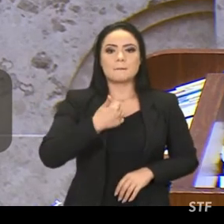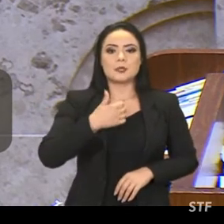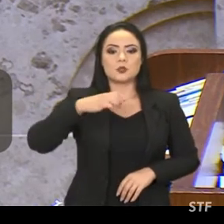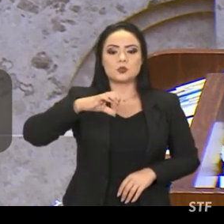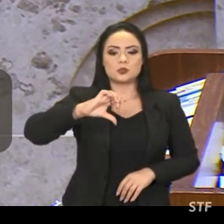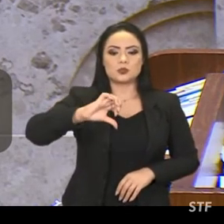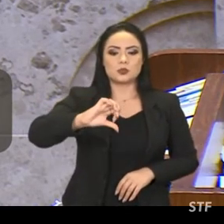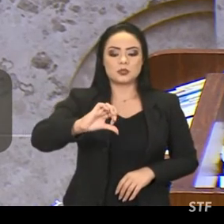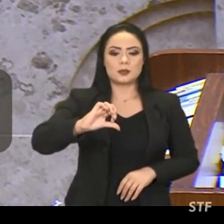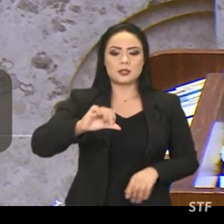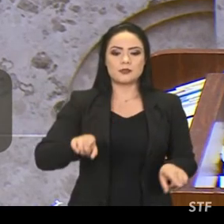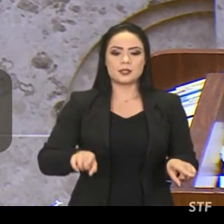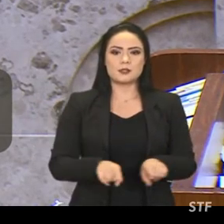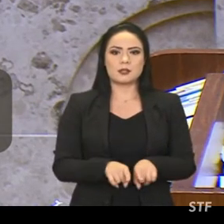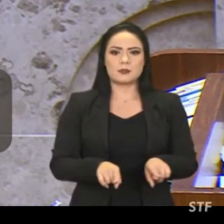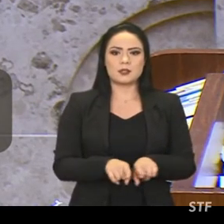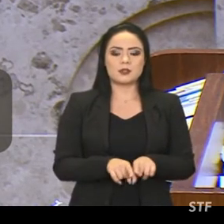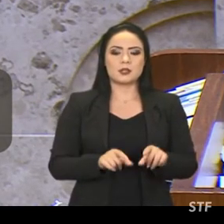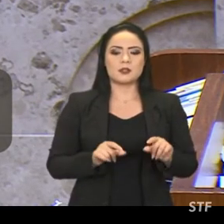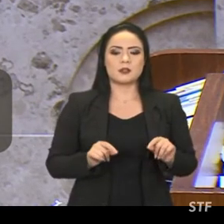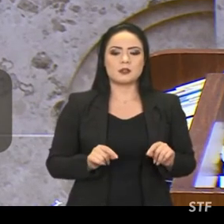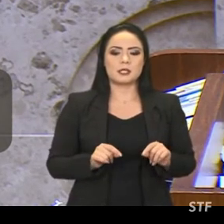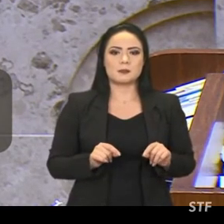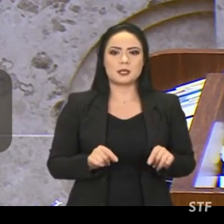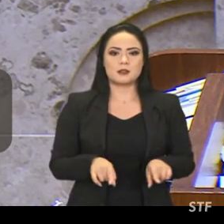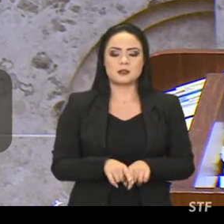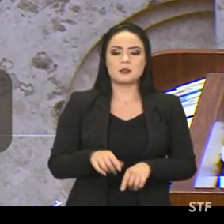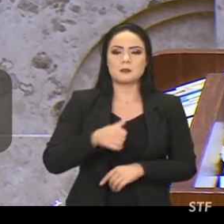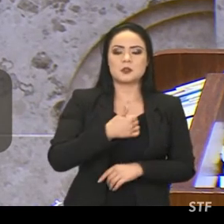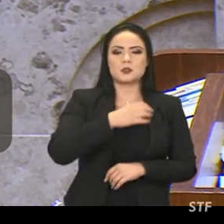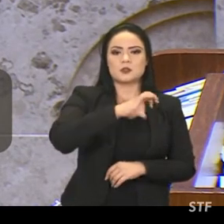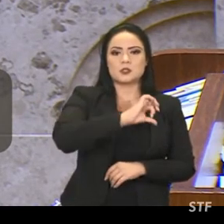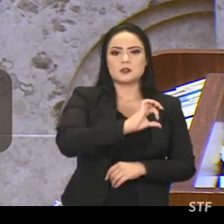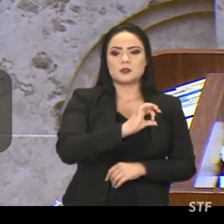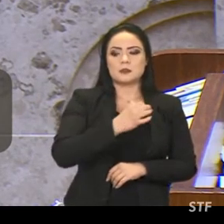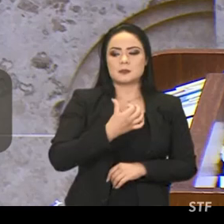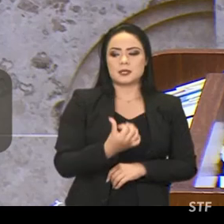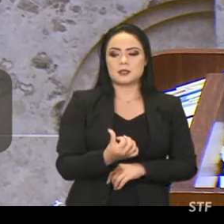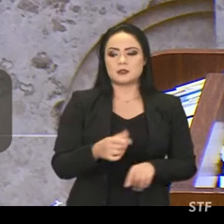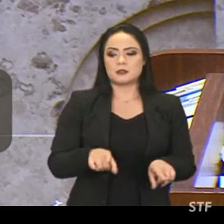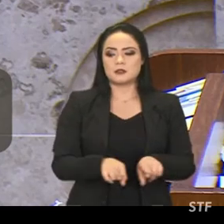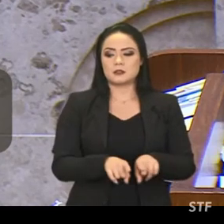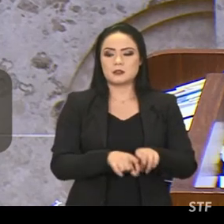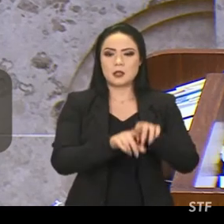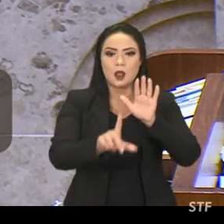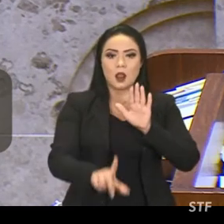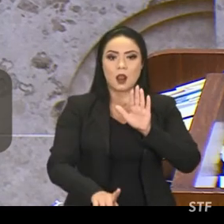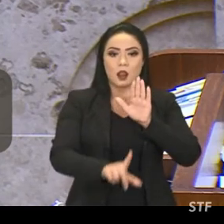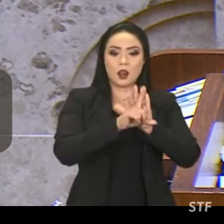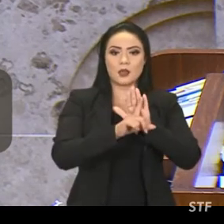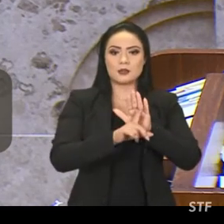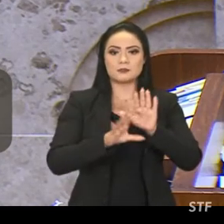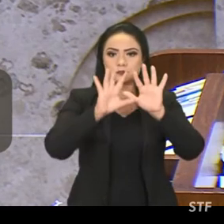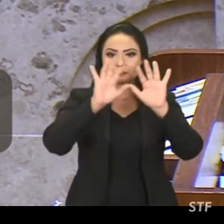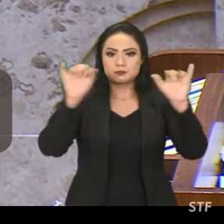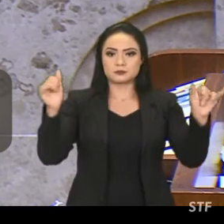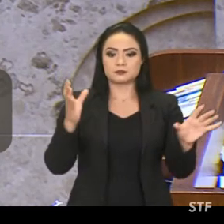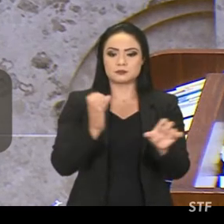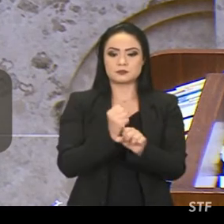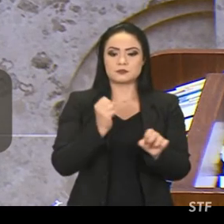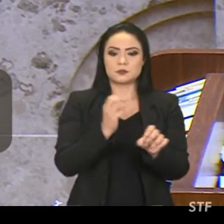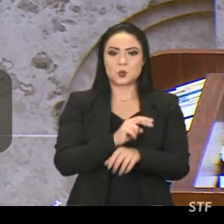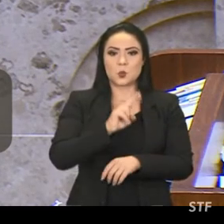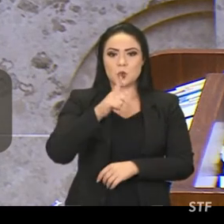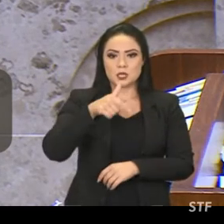Na vigência da Constituição de 1946, novamente a Lei Orgânica do Tribunal de Contas da